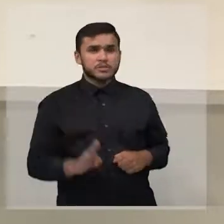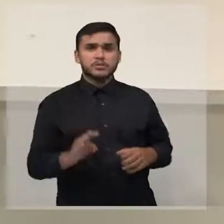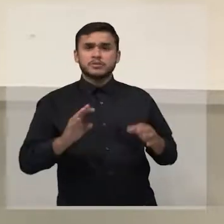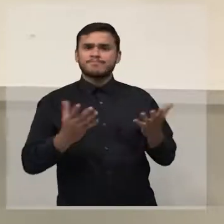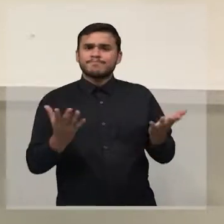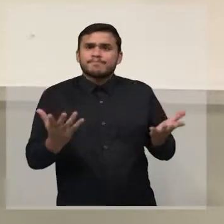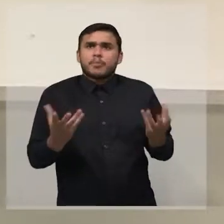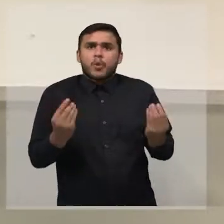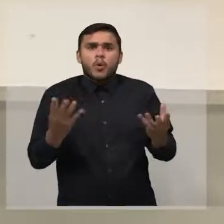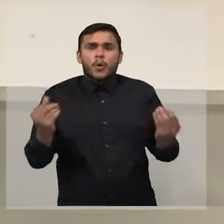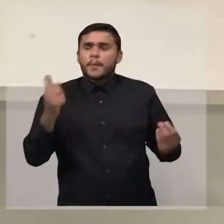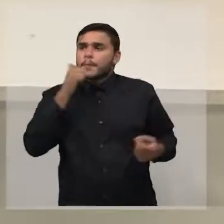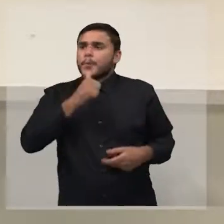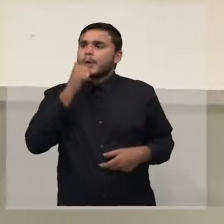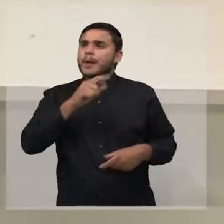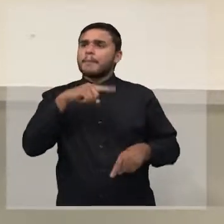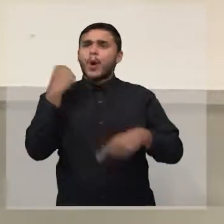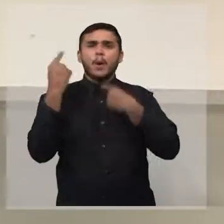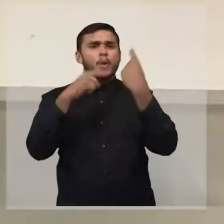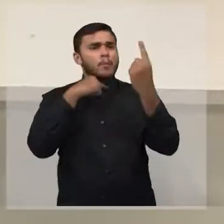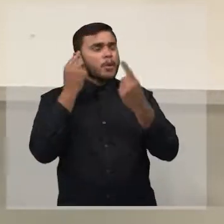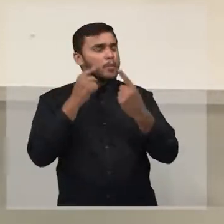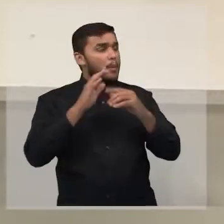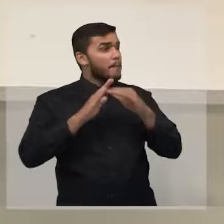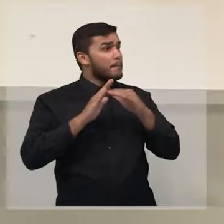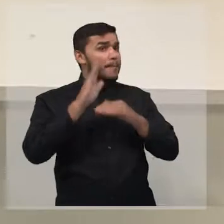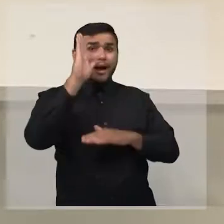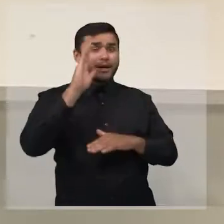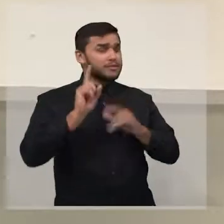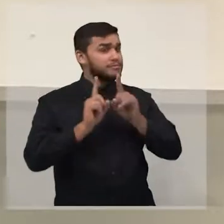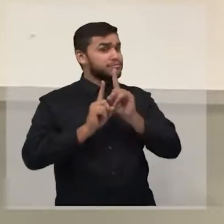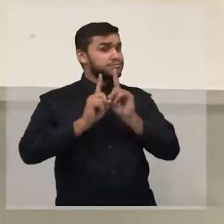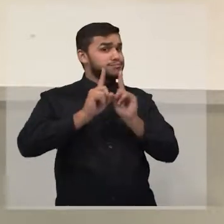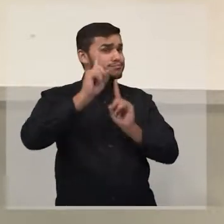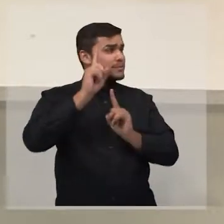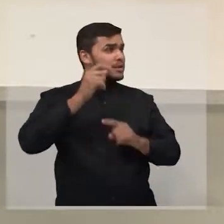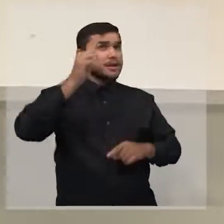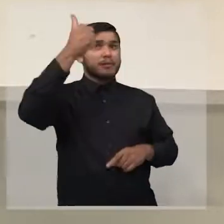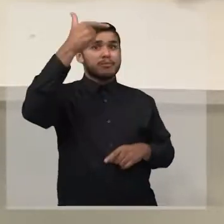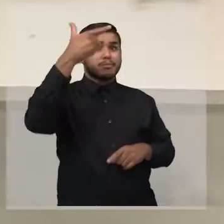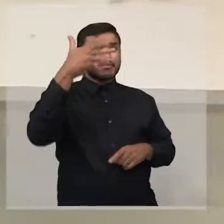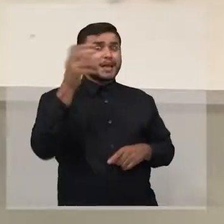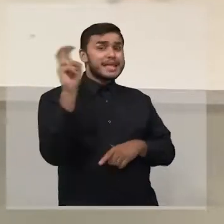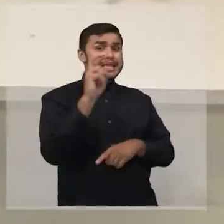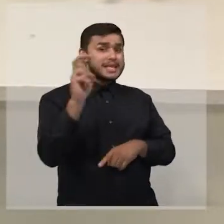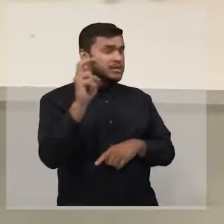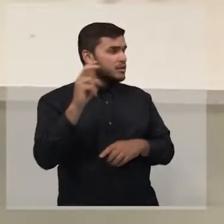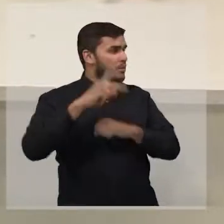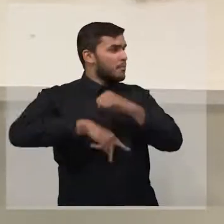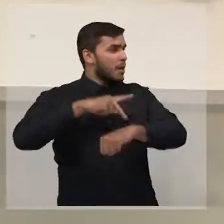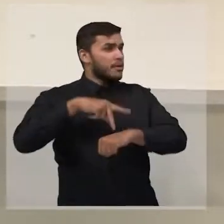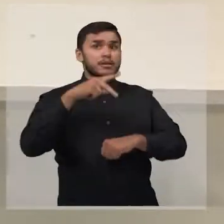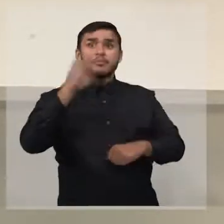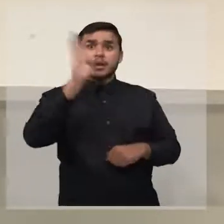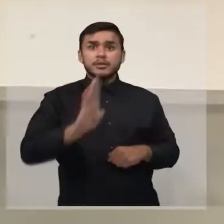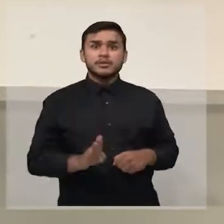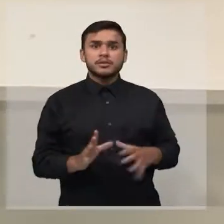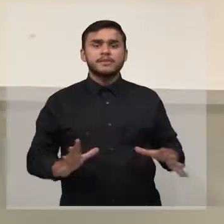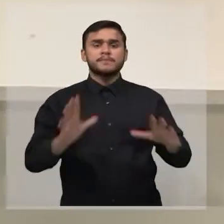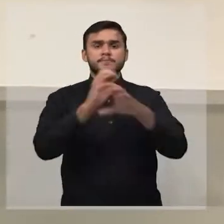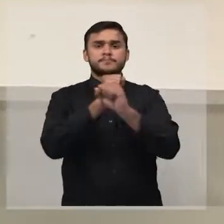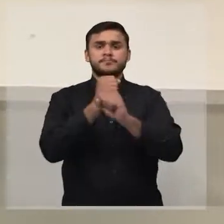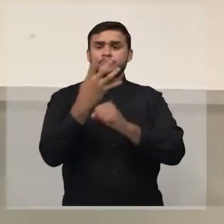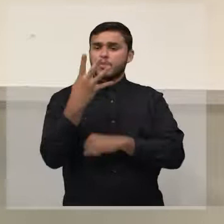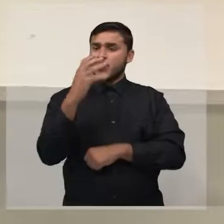com o maior número de mortes, né, de mulheres, né, por feminicídio. O quinto país, por exemplo, aqui se